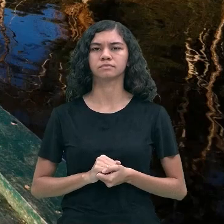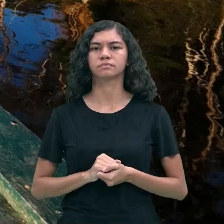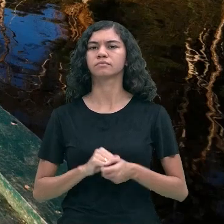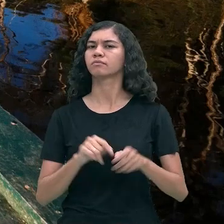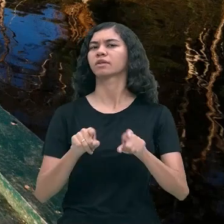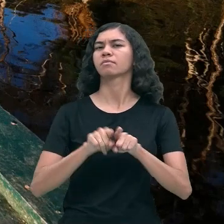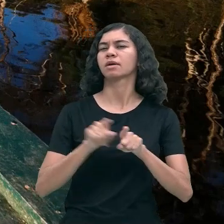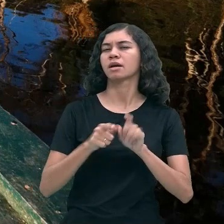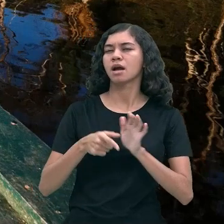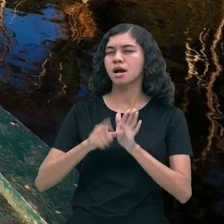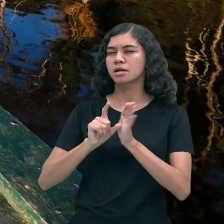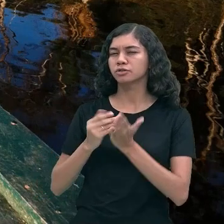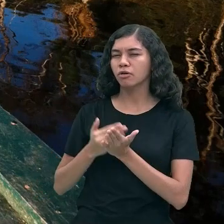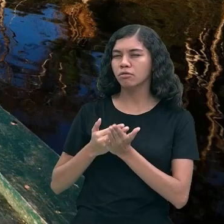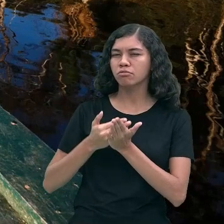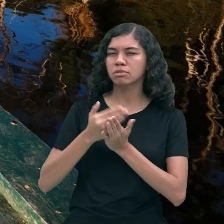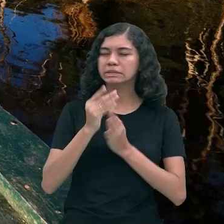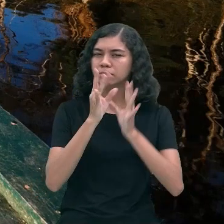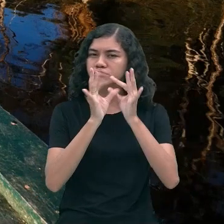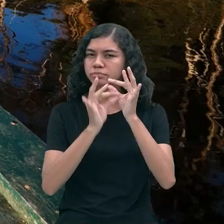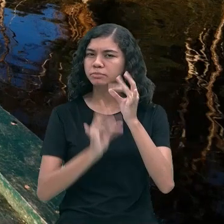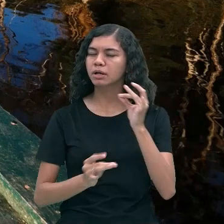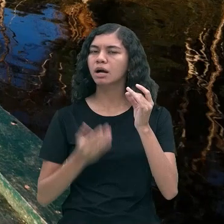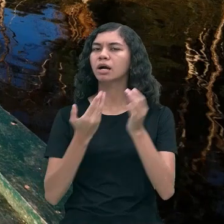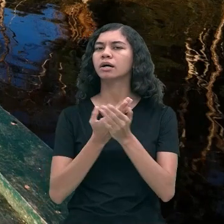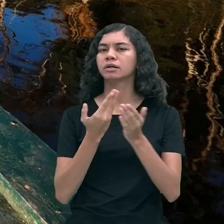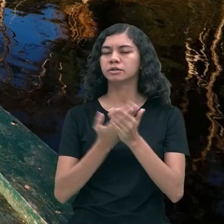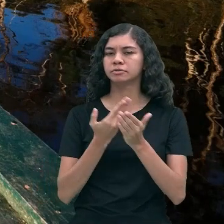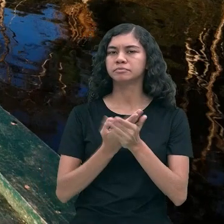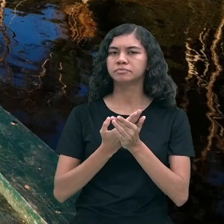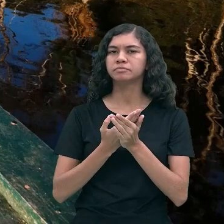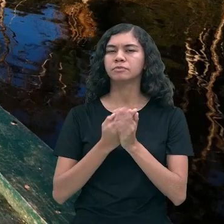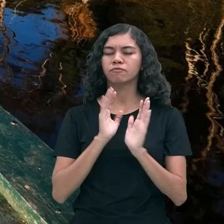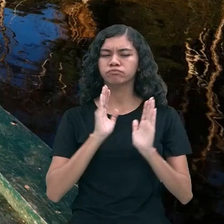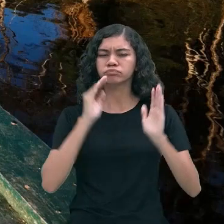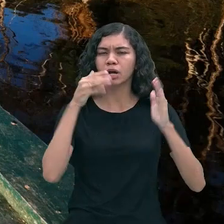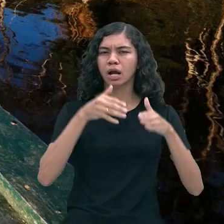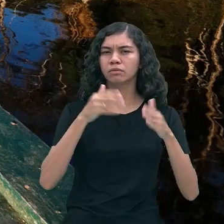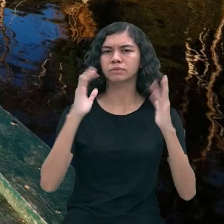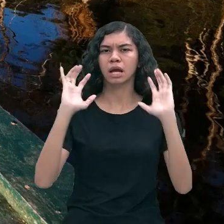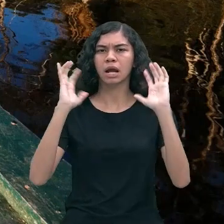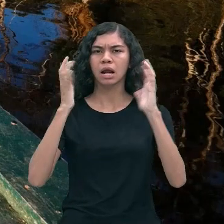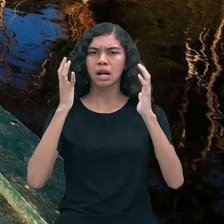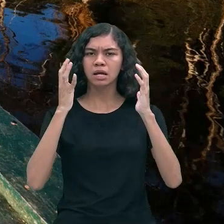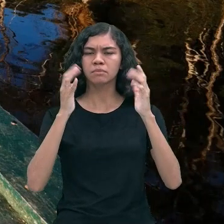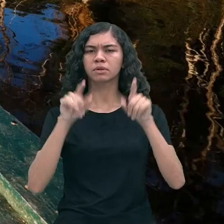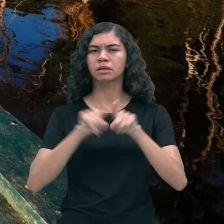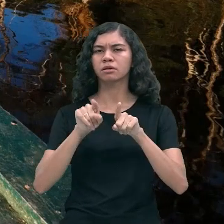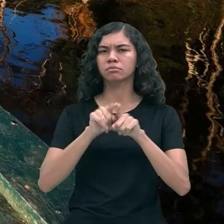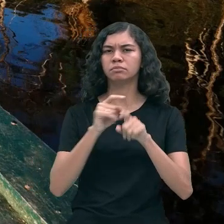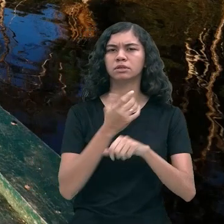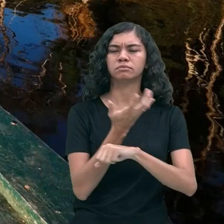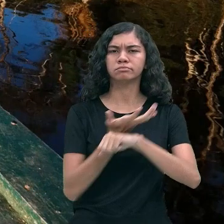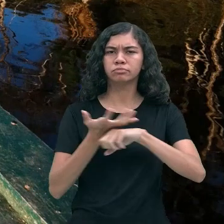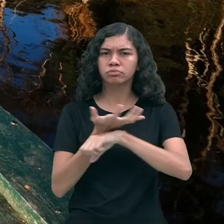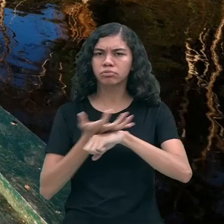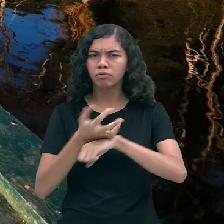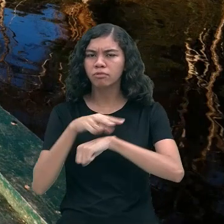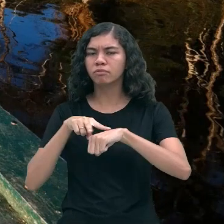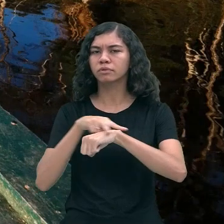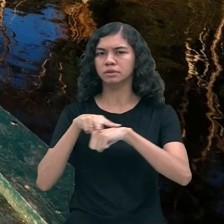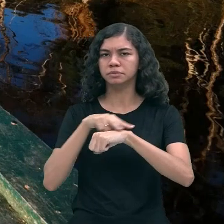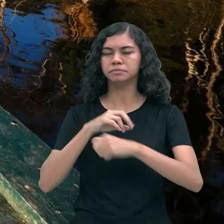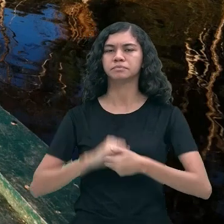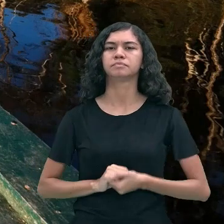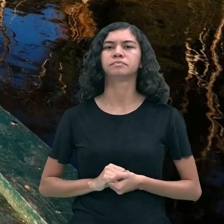antes de entrar dentro do nosso conhecimento mais lá voltado para o clima, para a vegetação da Amazônia, é que a gente vai verificar